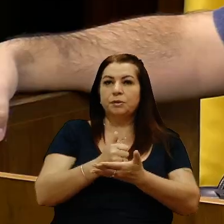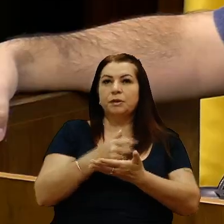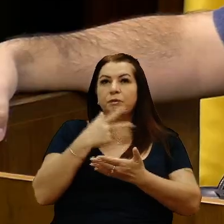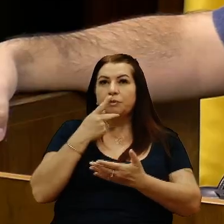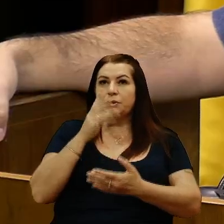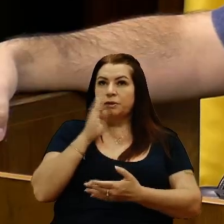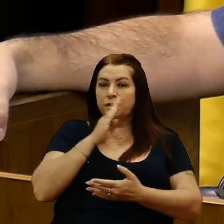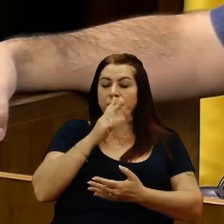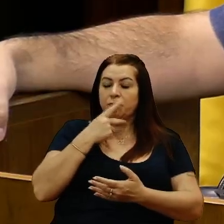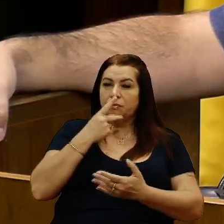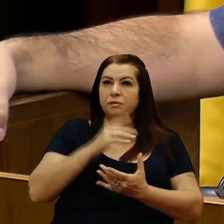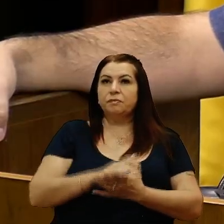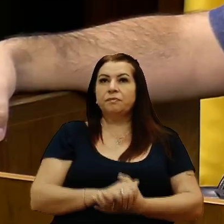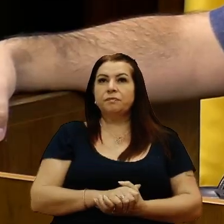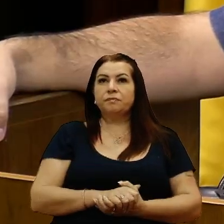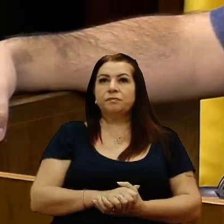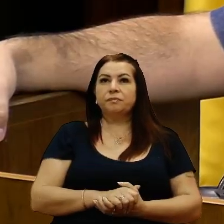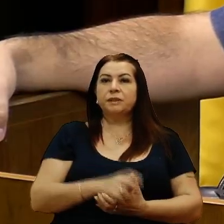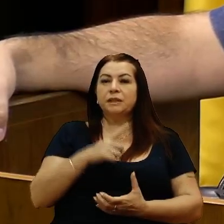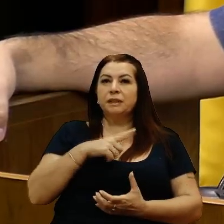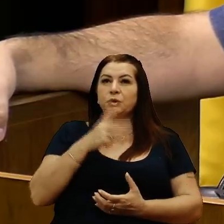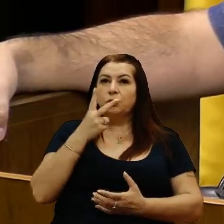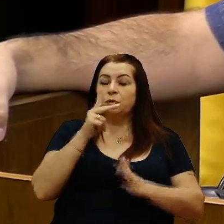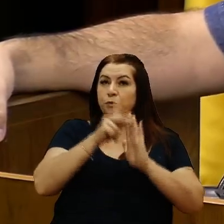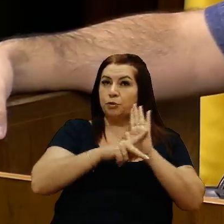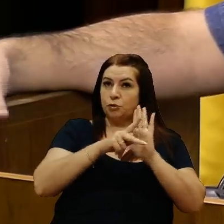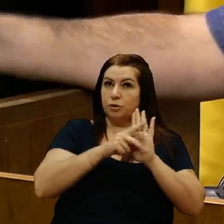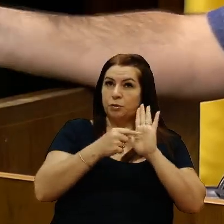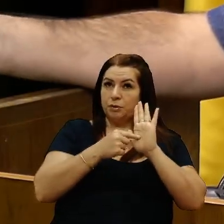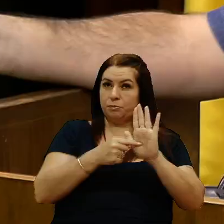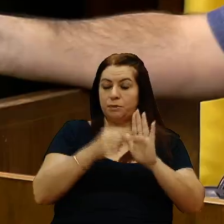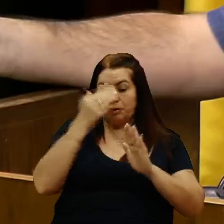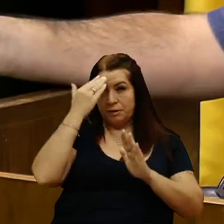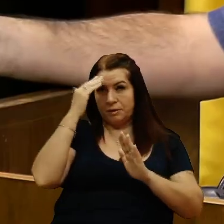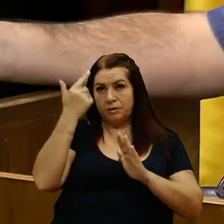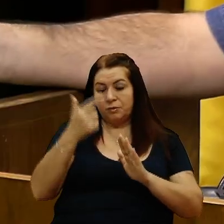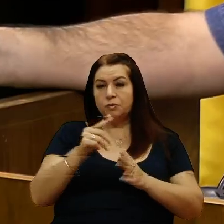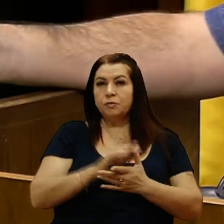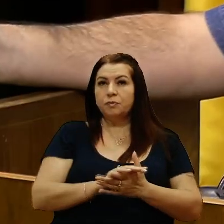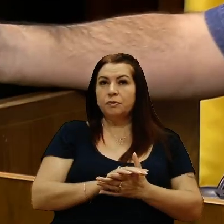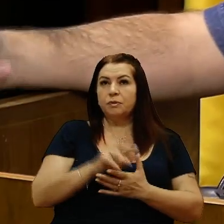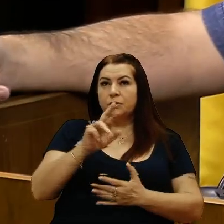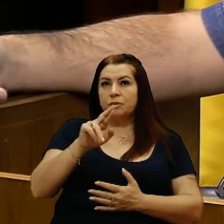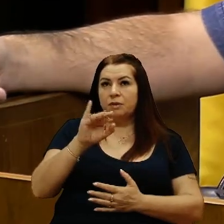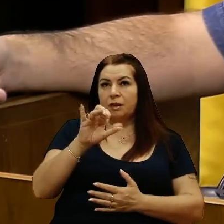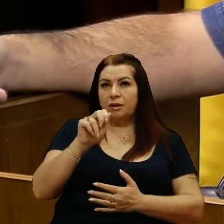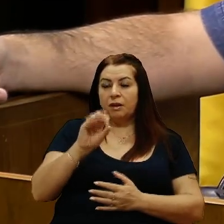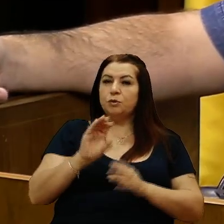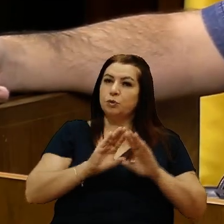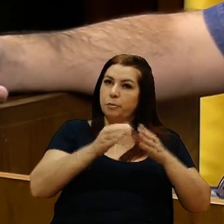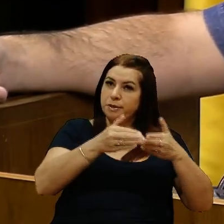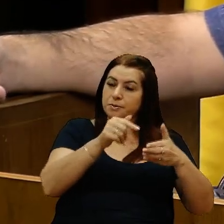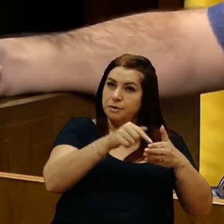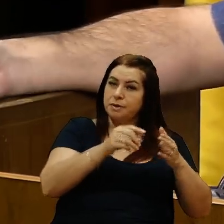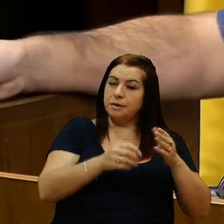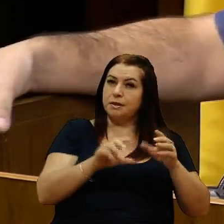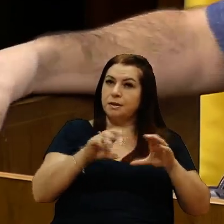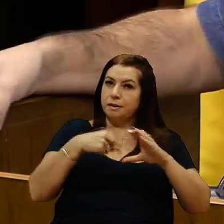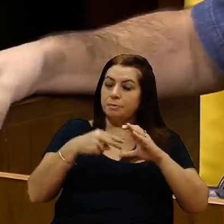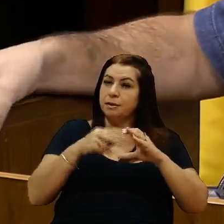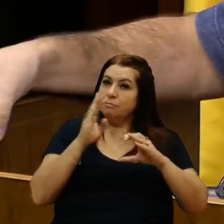fala, mas nós temos 2 projetos, e aqui eu quero agradecer novamente, em nome do Ricardo, das comissões da Câmara, que agilizaram